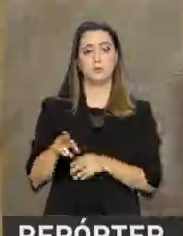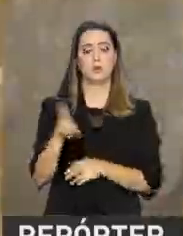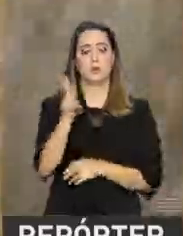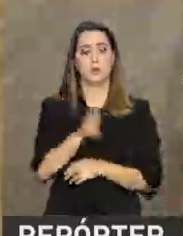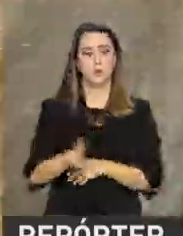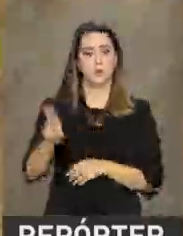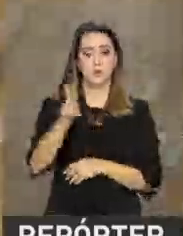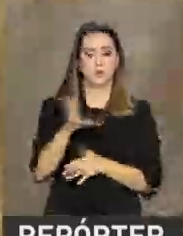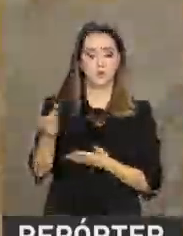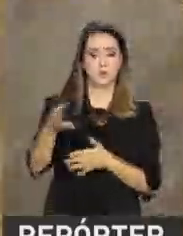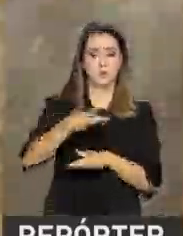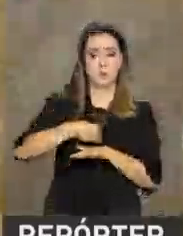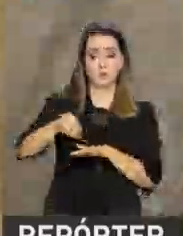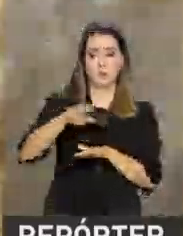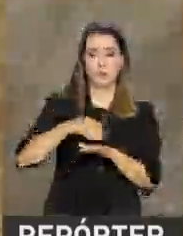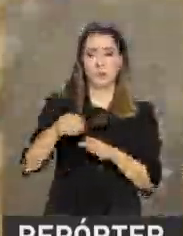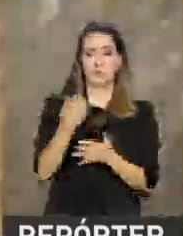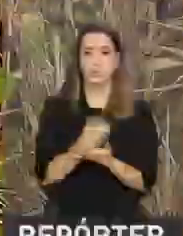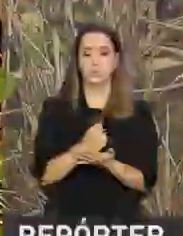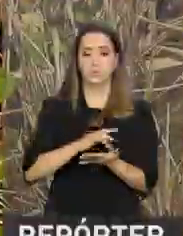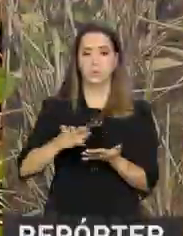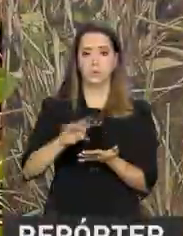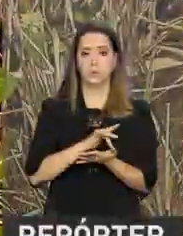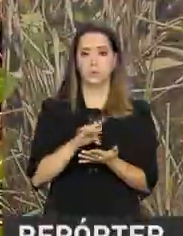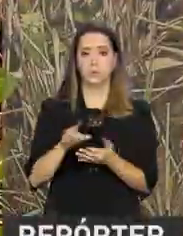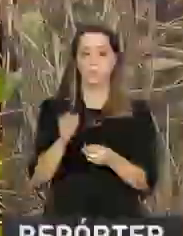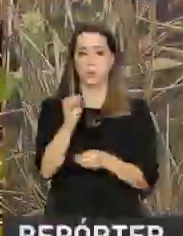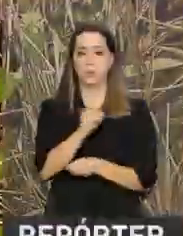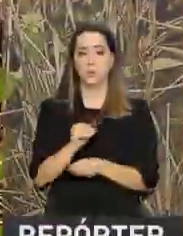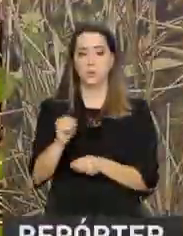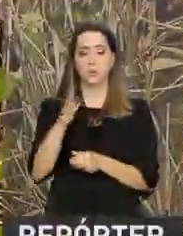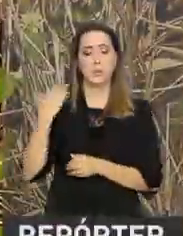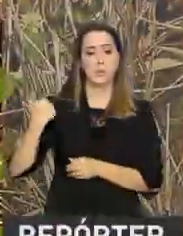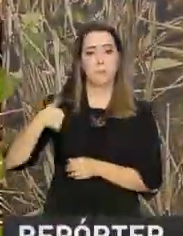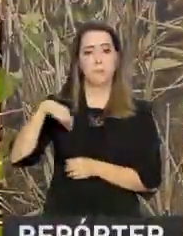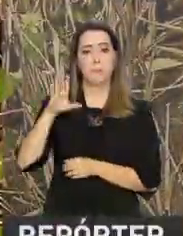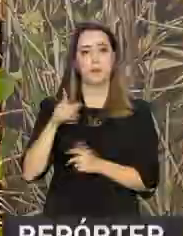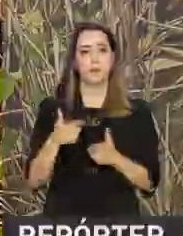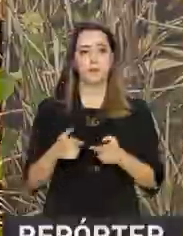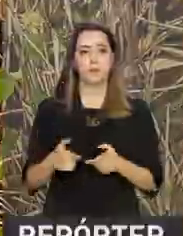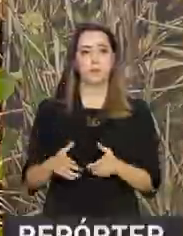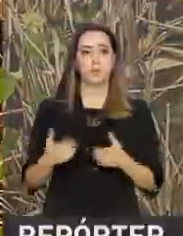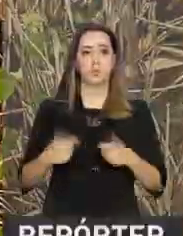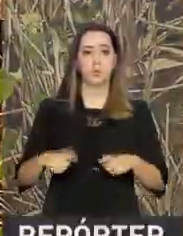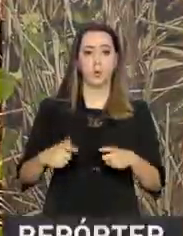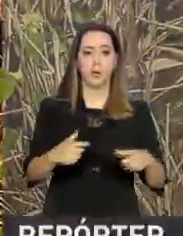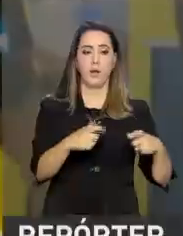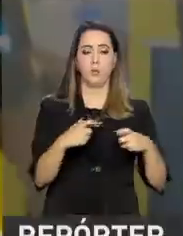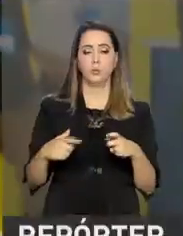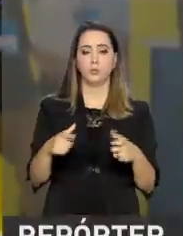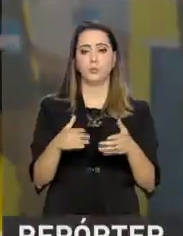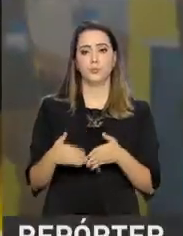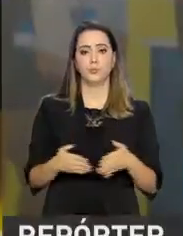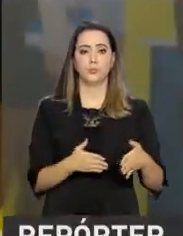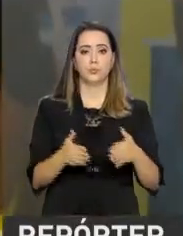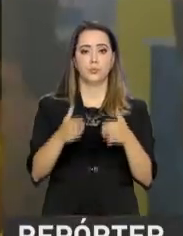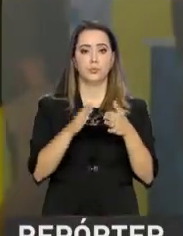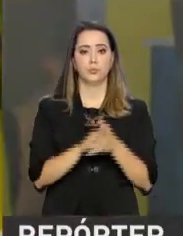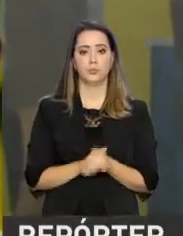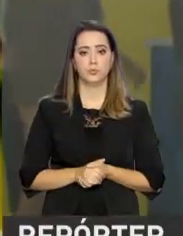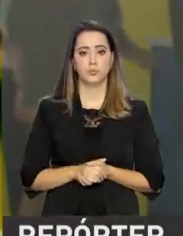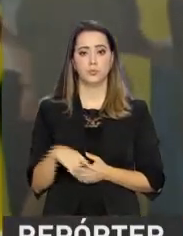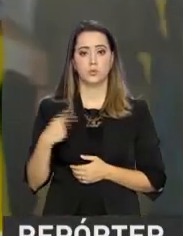usar as informações do aplicativo para recuperar ainda mais nascentes e cursos d'água. Nós vamos até